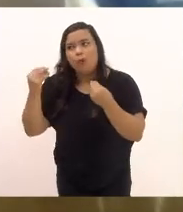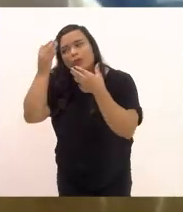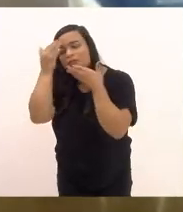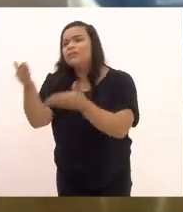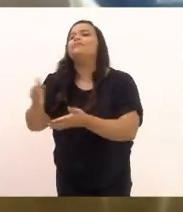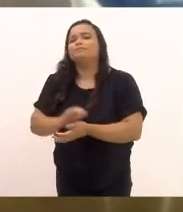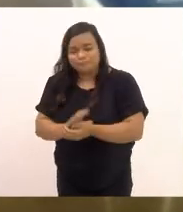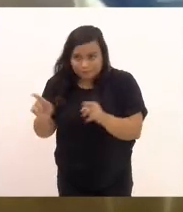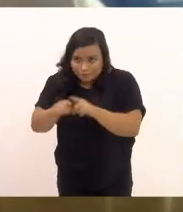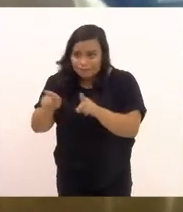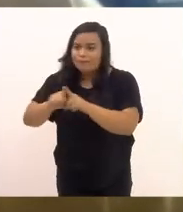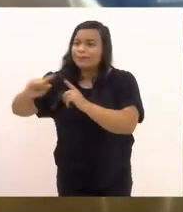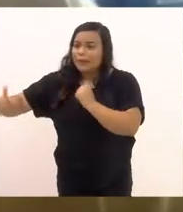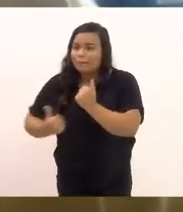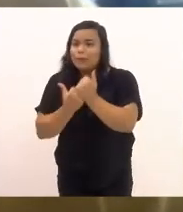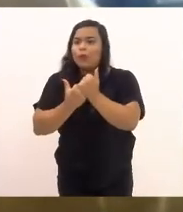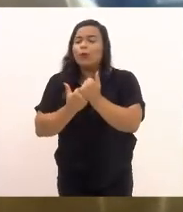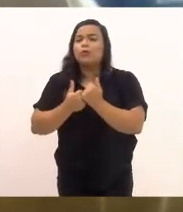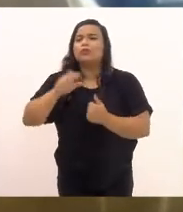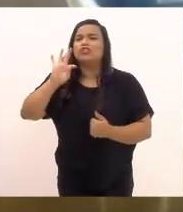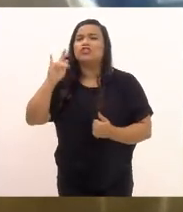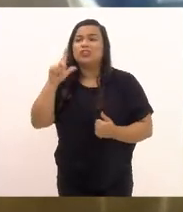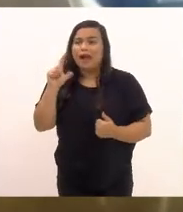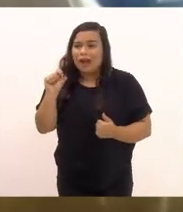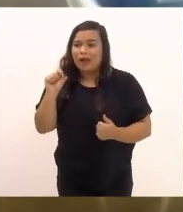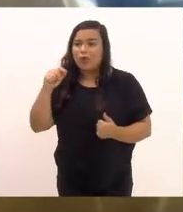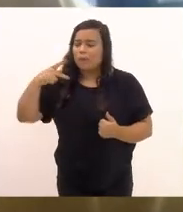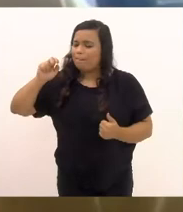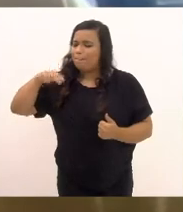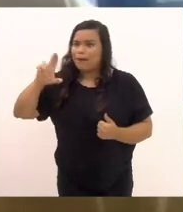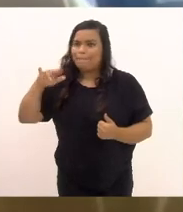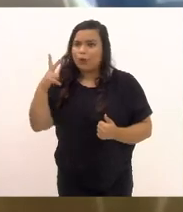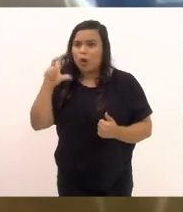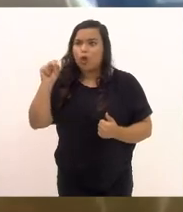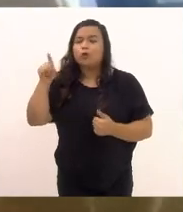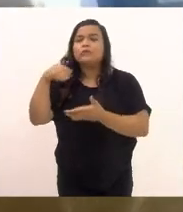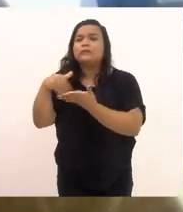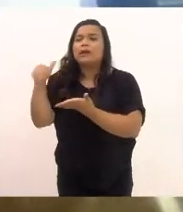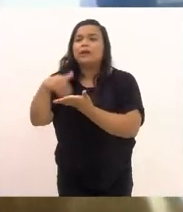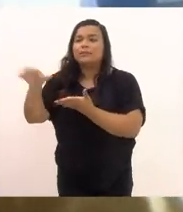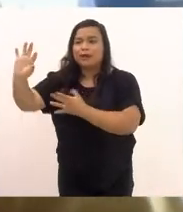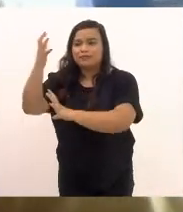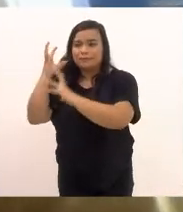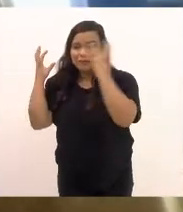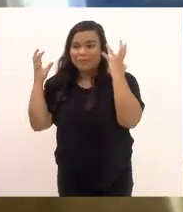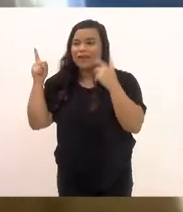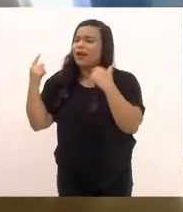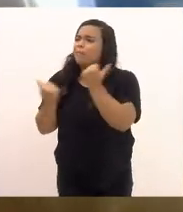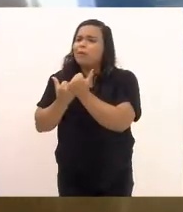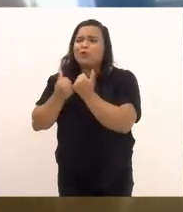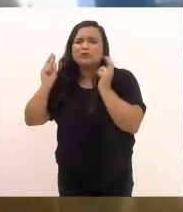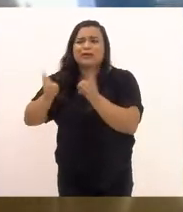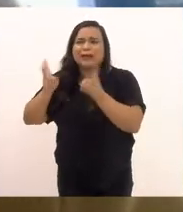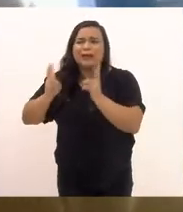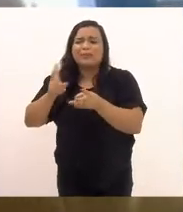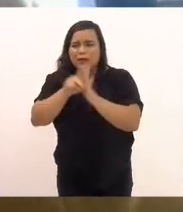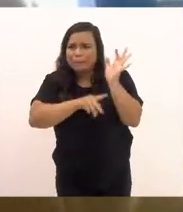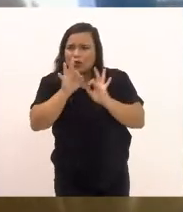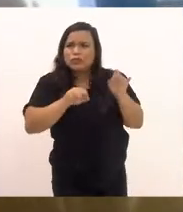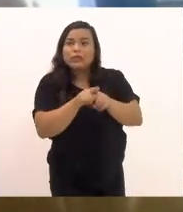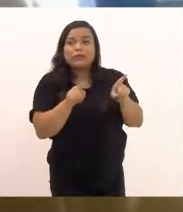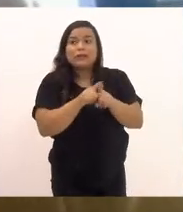do Tiago Pampolha, secretário do Meio Ambiente. Apoiou sempre o projeto, assim como o presidente